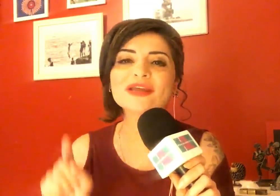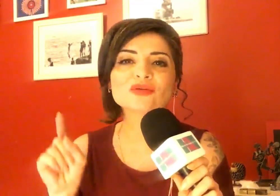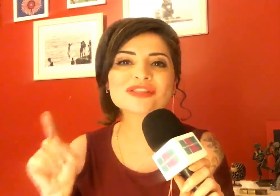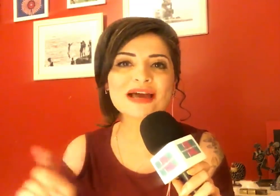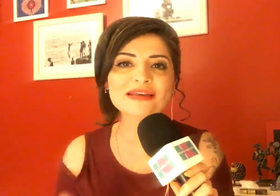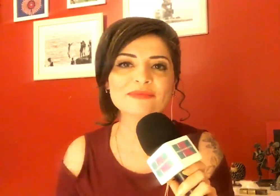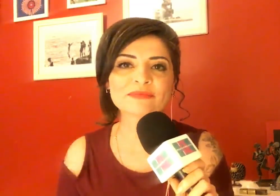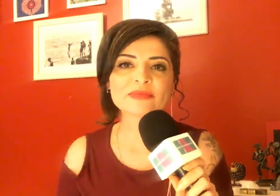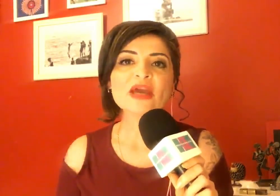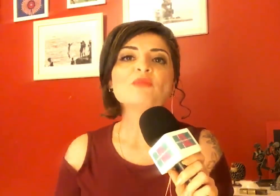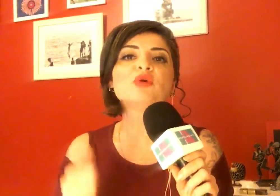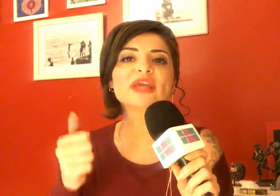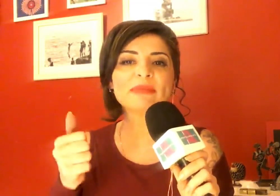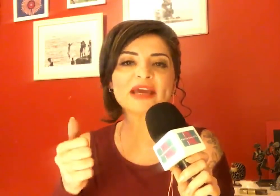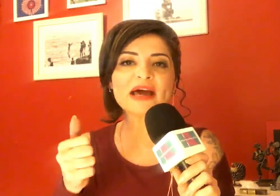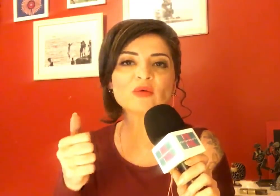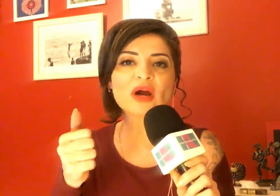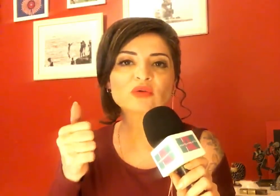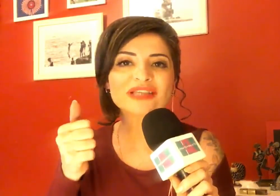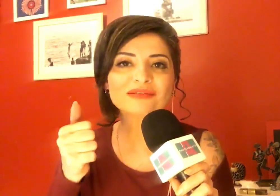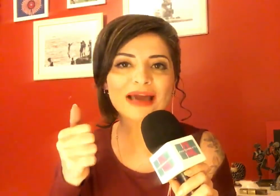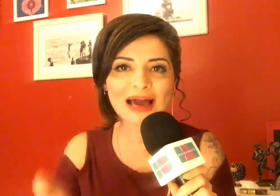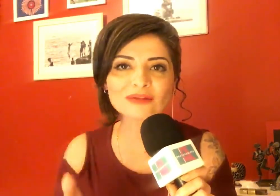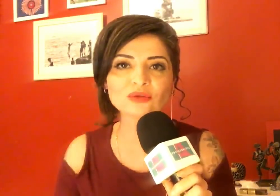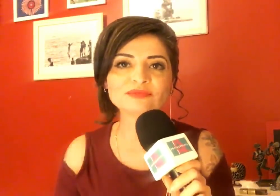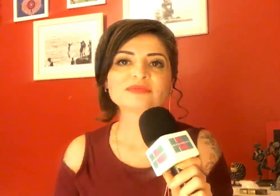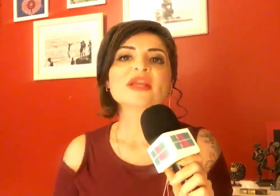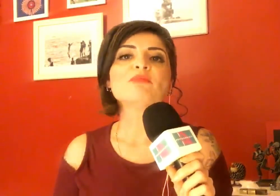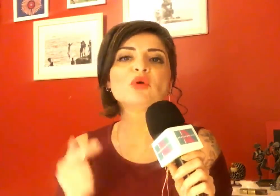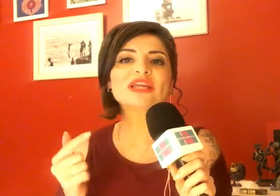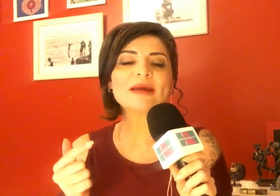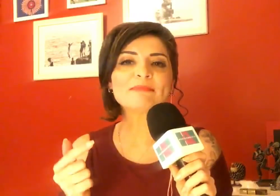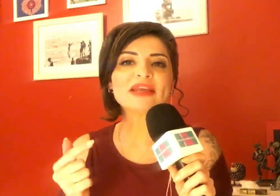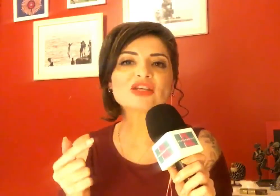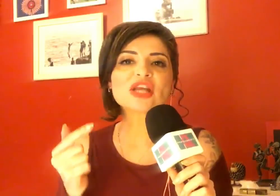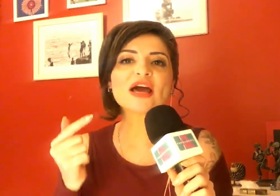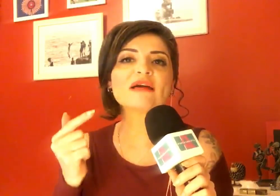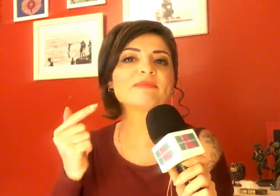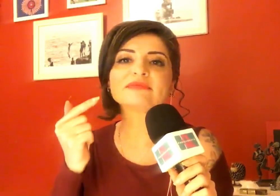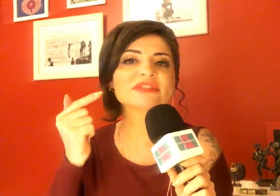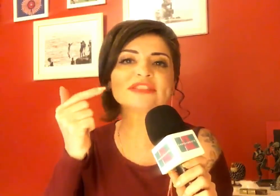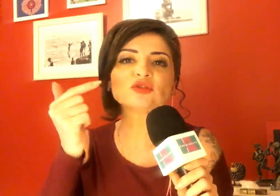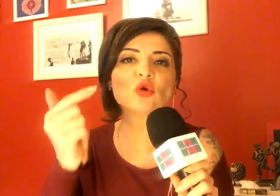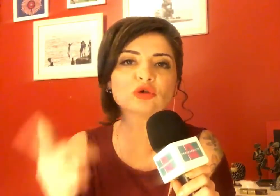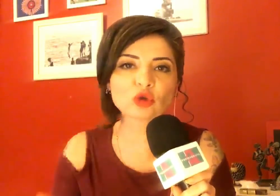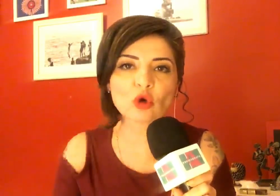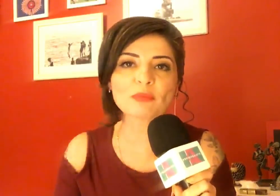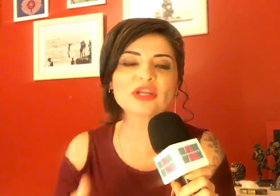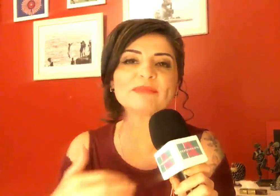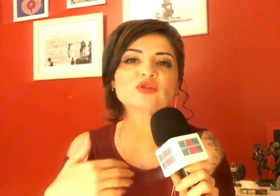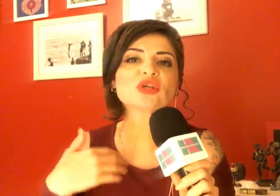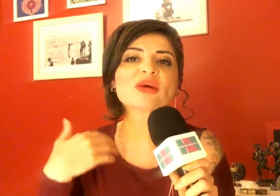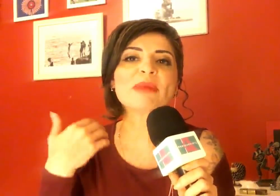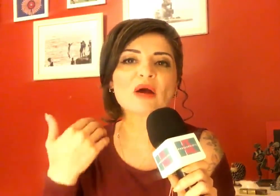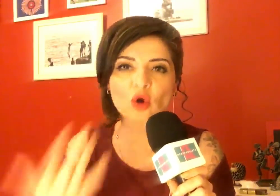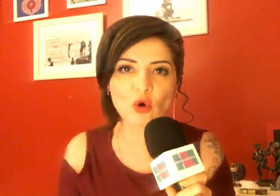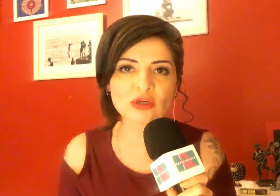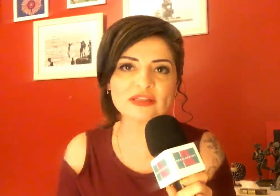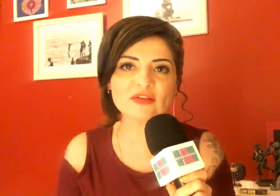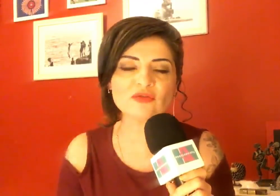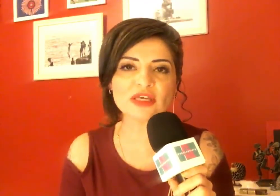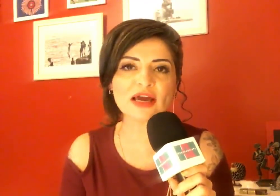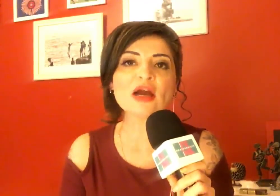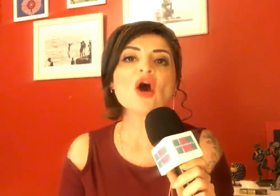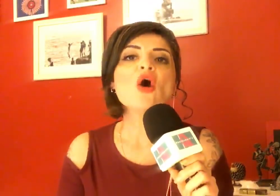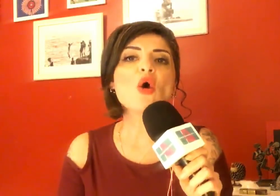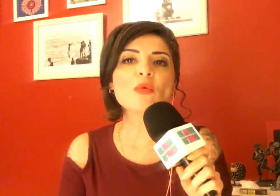todo o direito de sair, porque pegaram o acusado errado, porque a pena já se esgotou, porque a pessoa já pagou